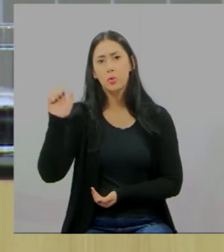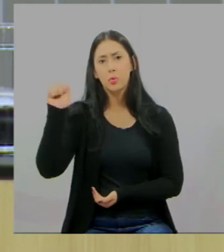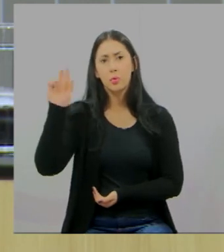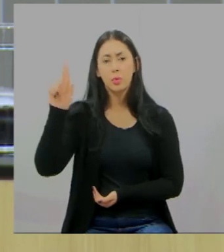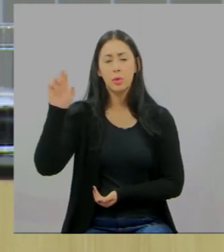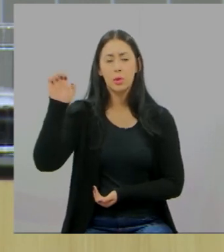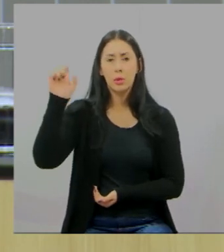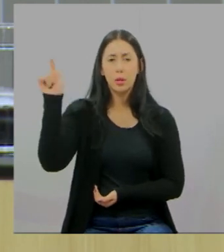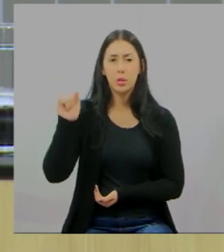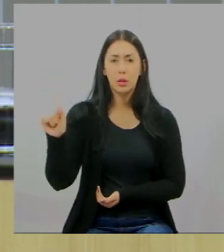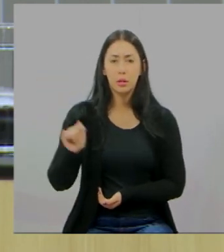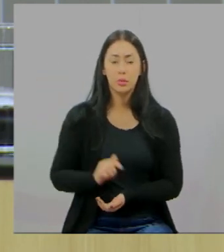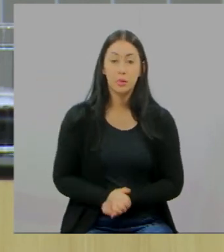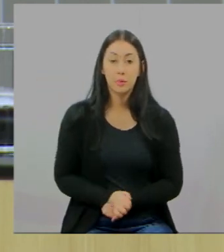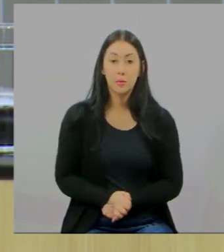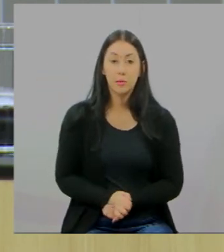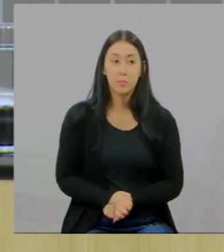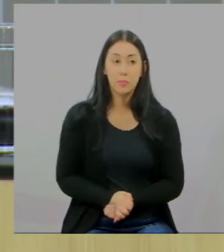Araújo.